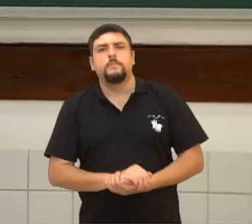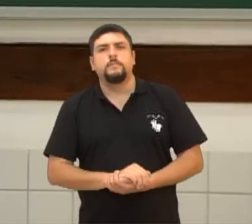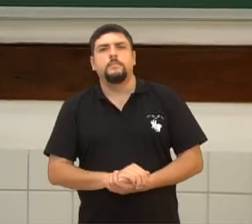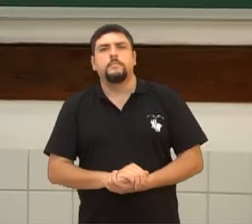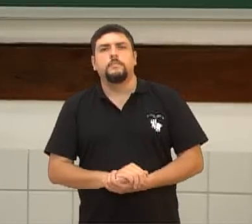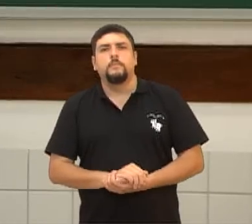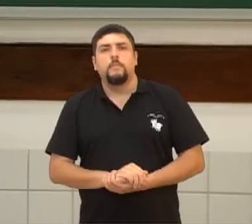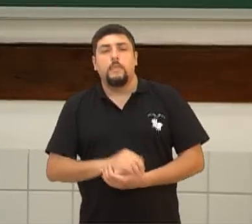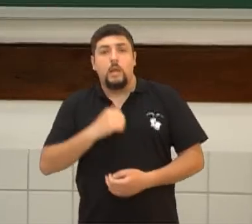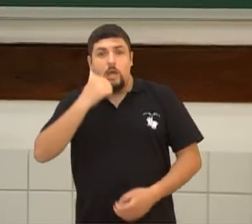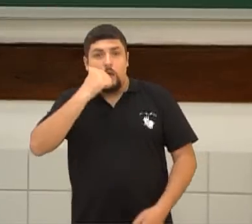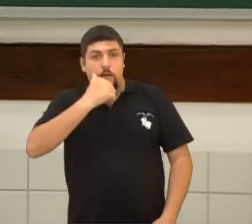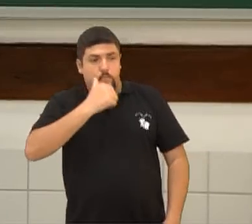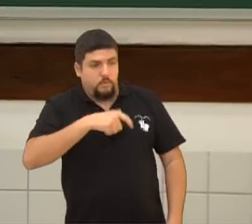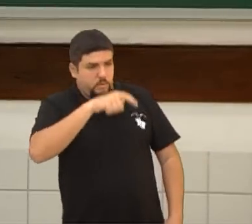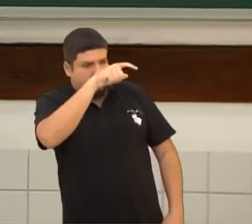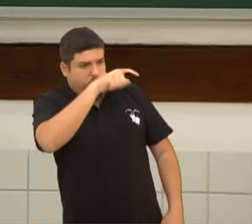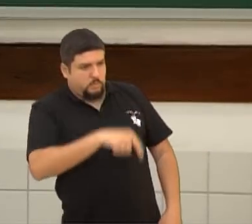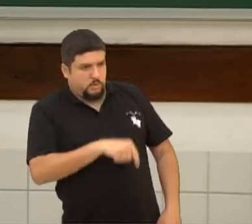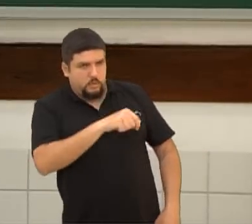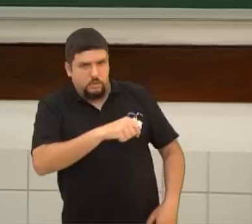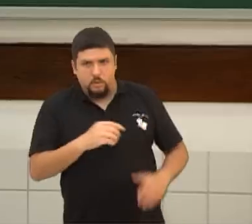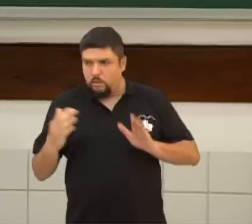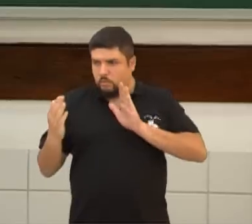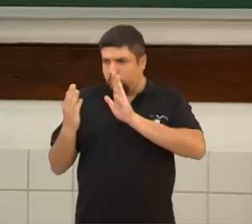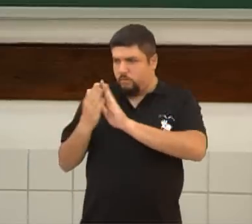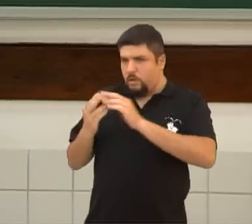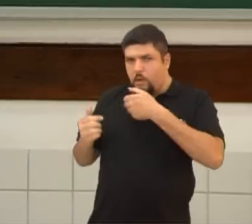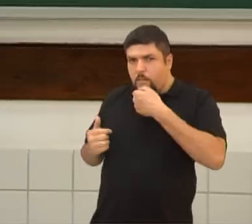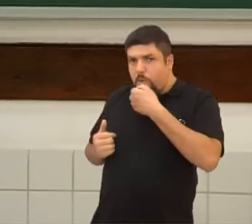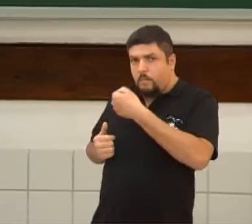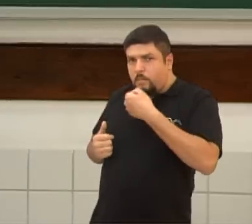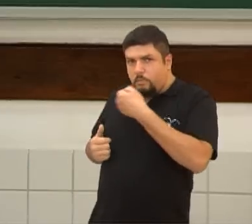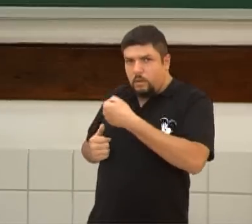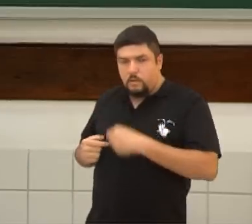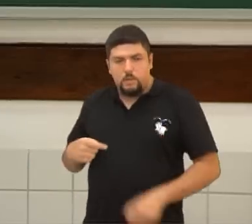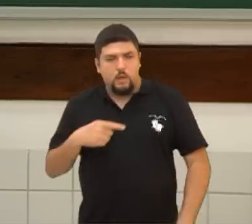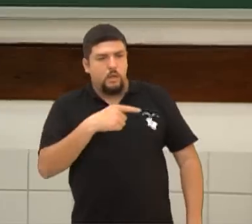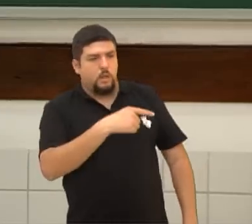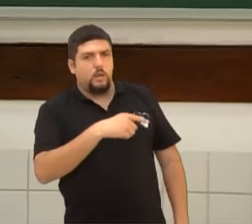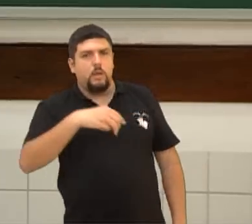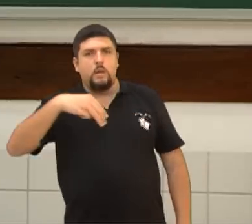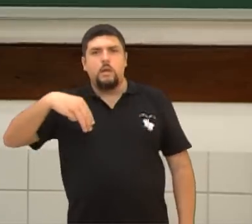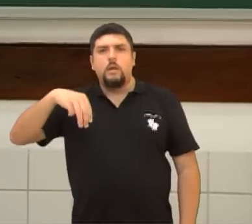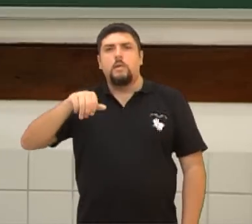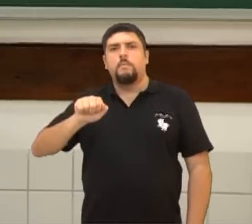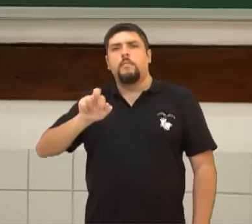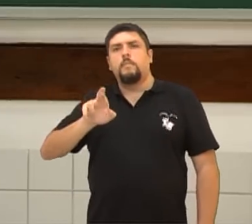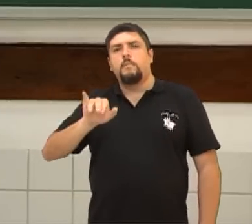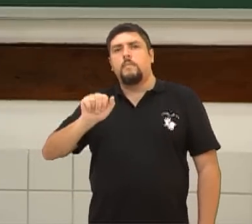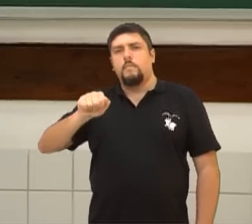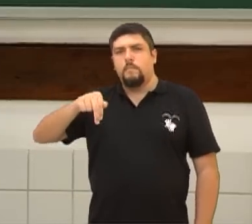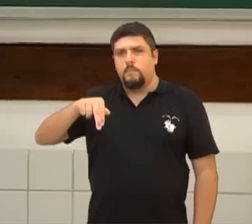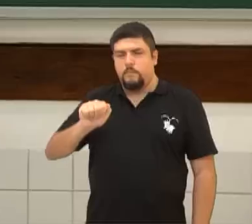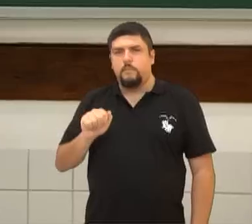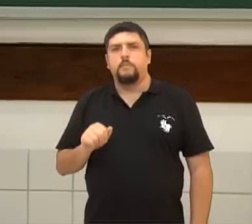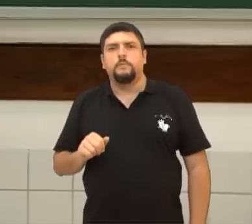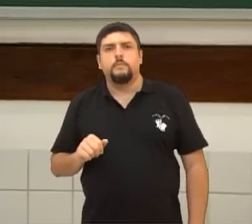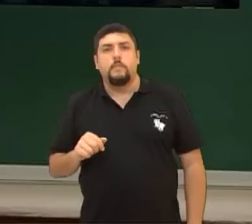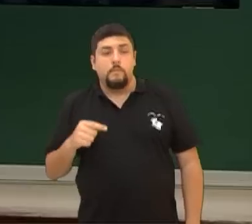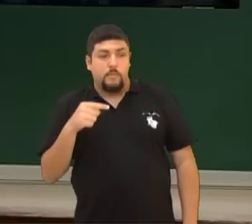ela trabalha na Agência Brasil e ela chama Mariana Tocárnia, tá? Essa